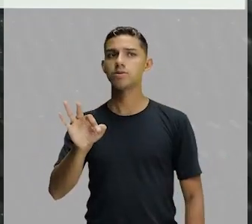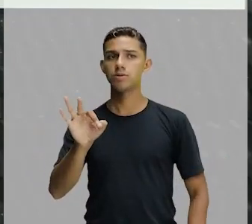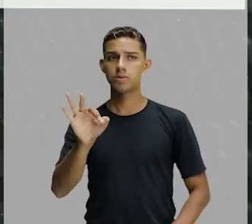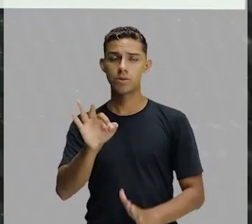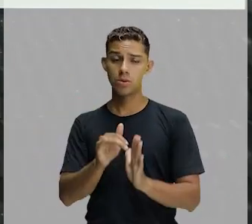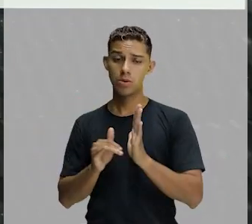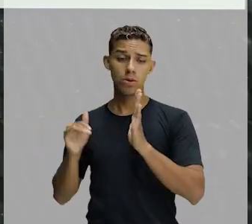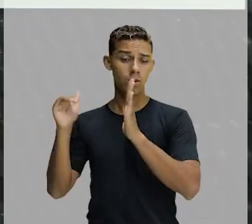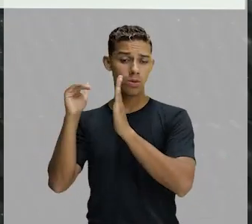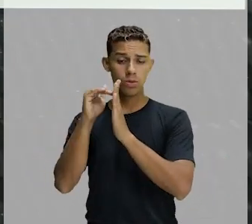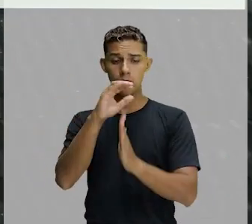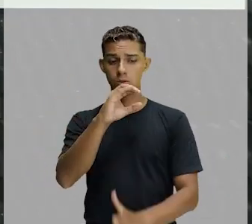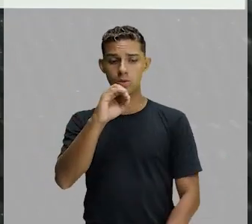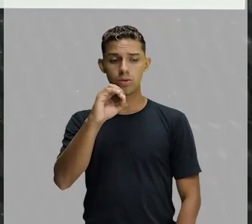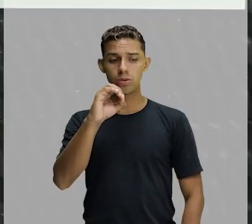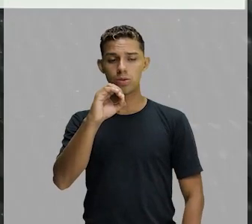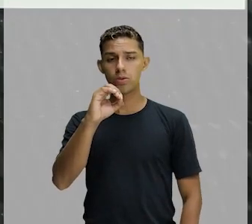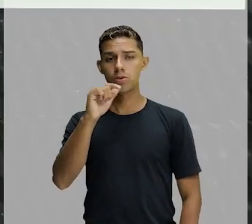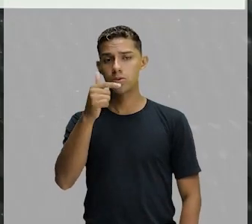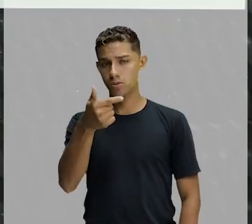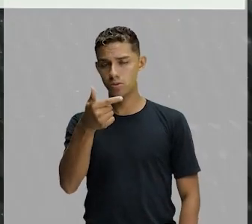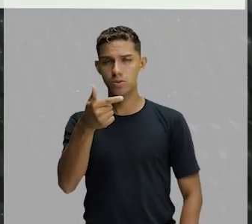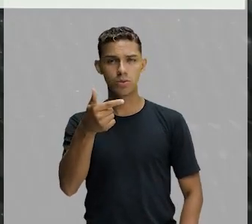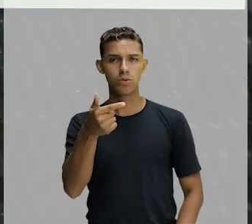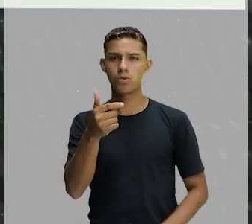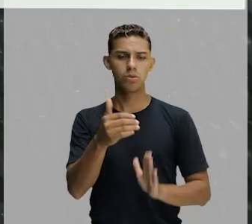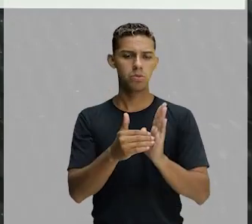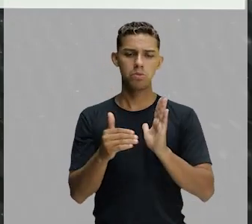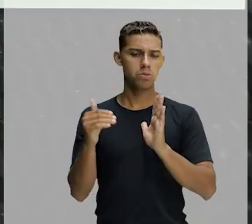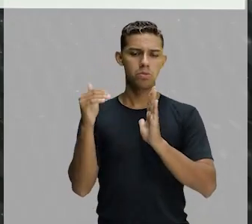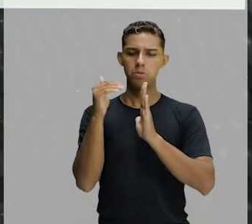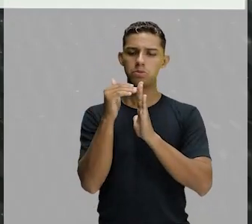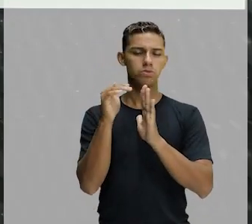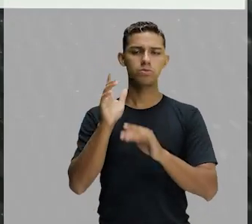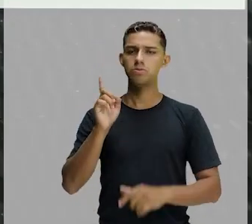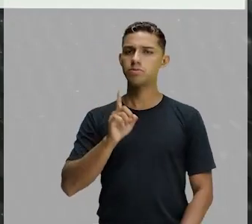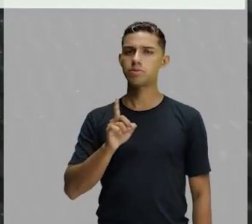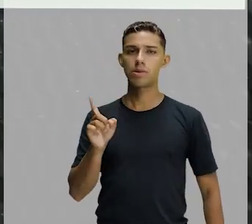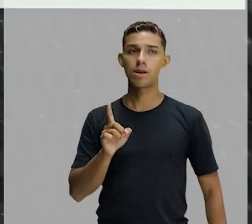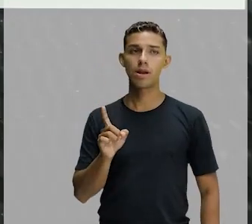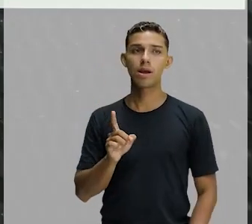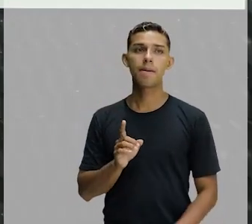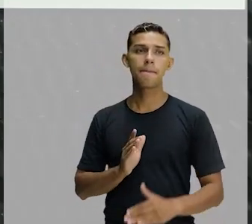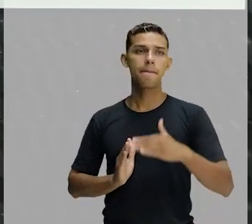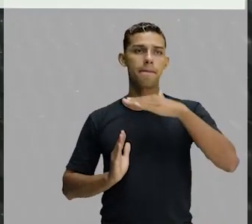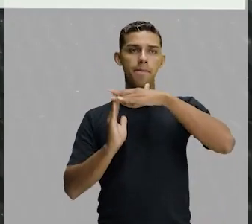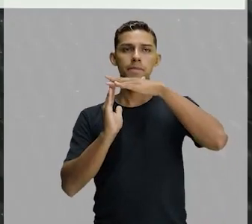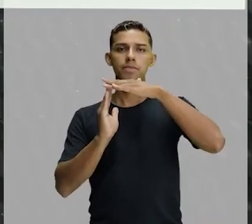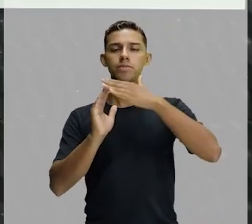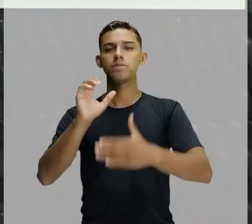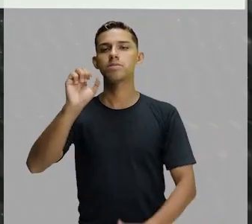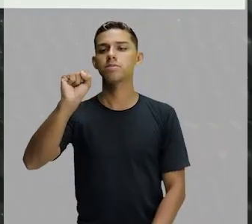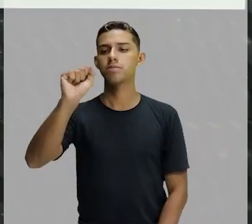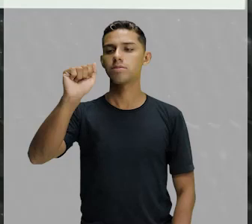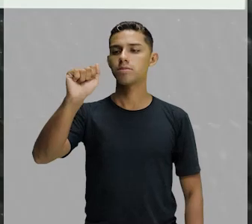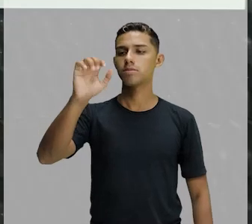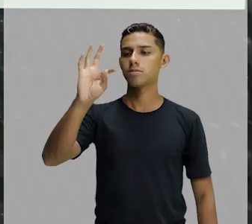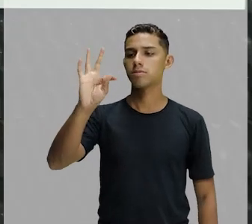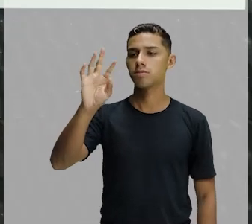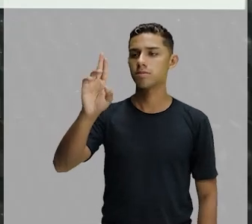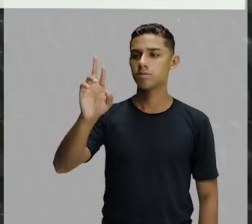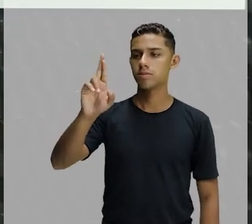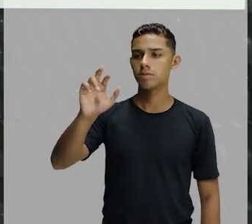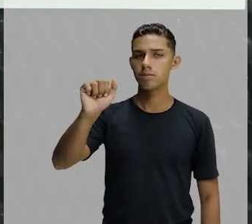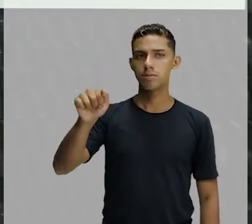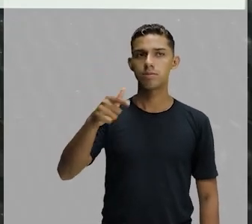0,3% de gás carbônico, a planta ela não vai aumentar mais a sua taxa de fotossíntese. Aí você chega no ponto de saturação de